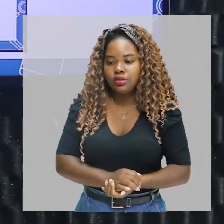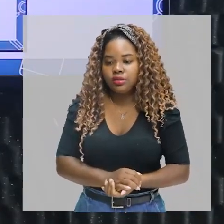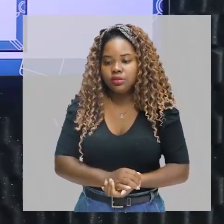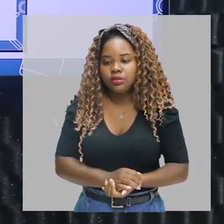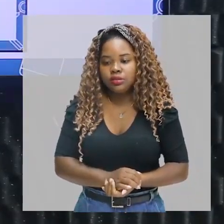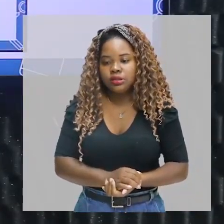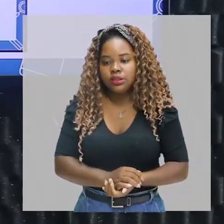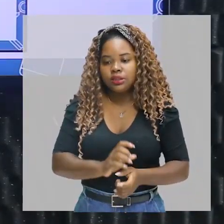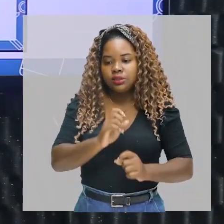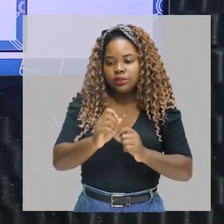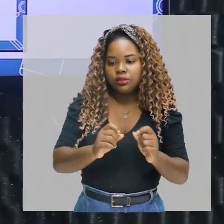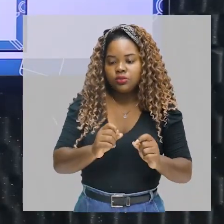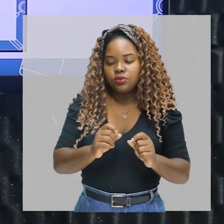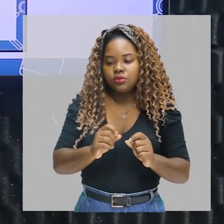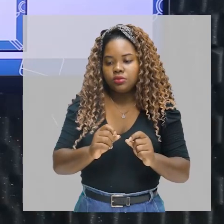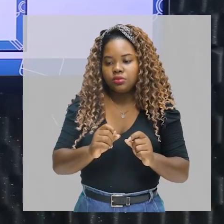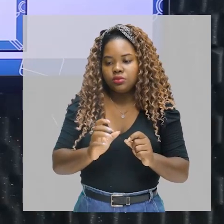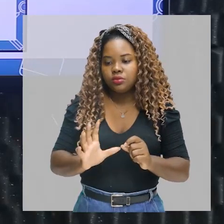de periodização.